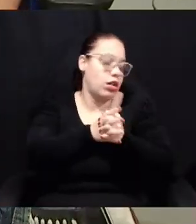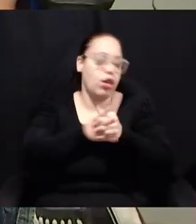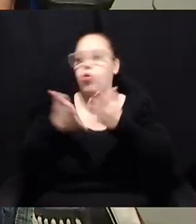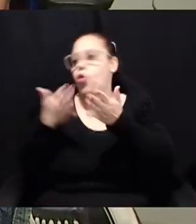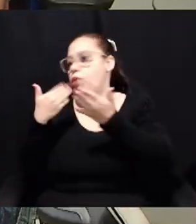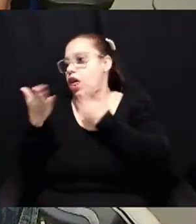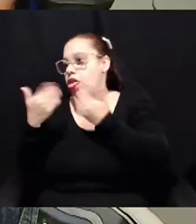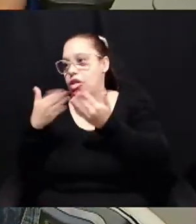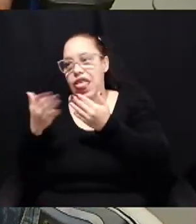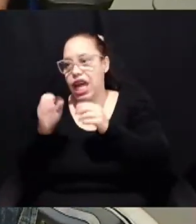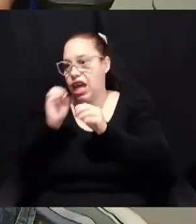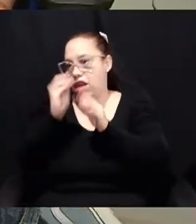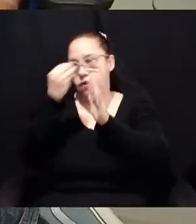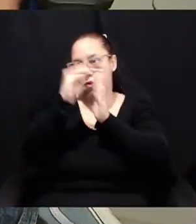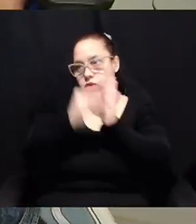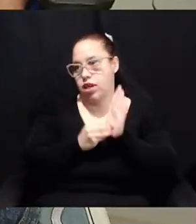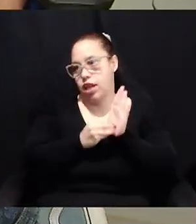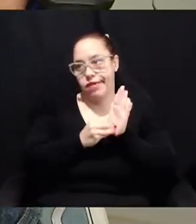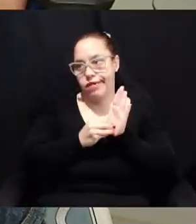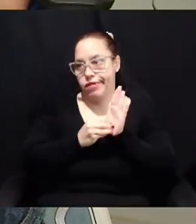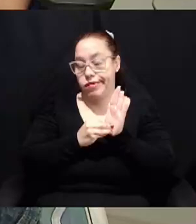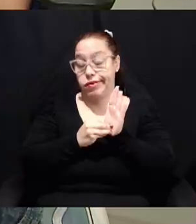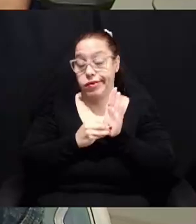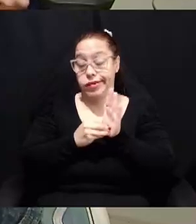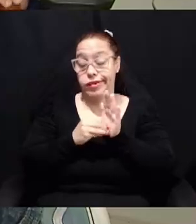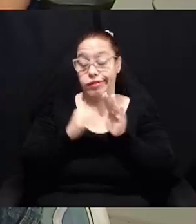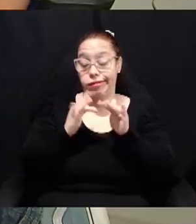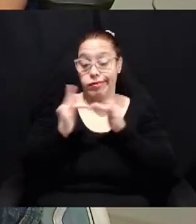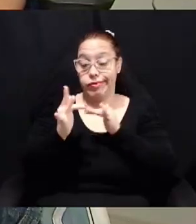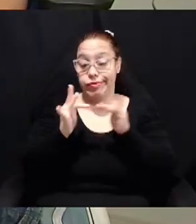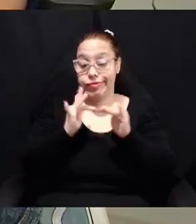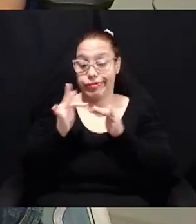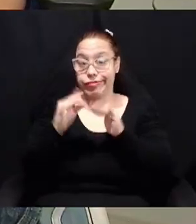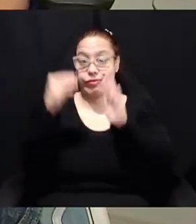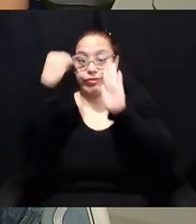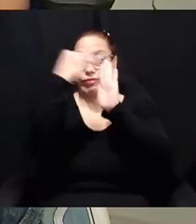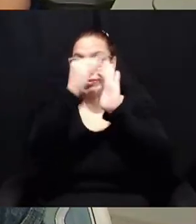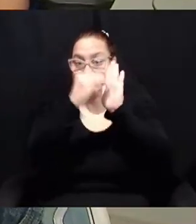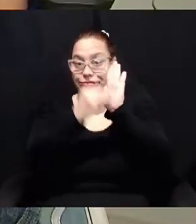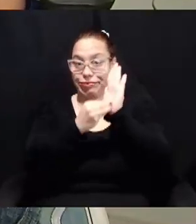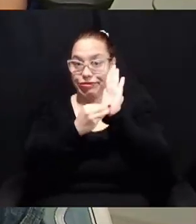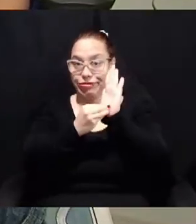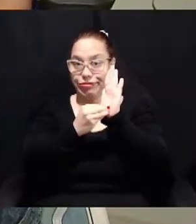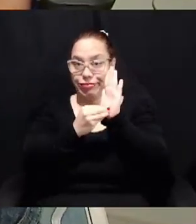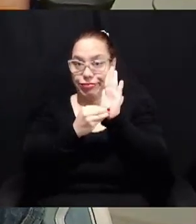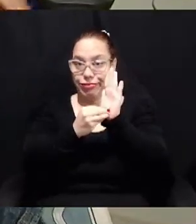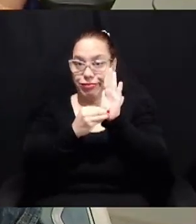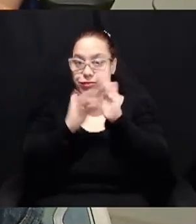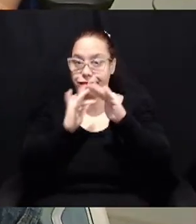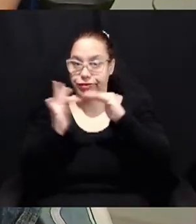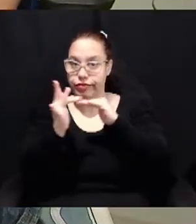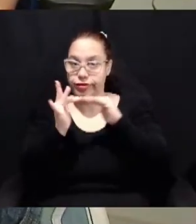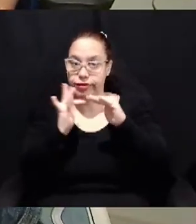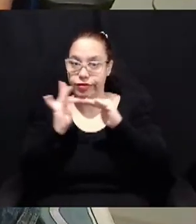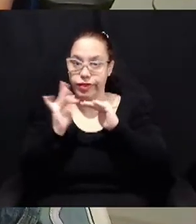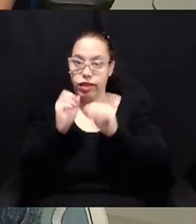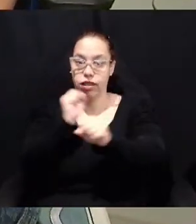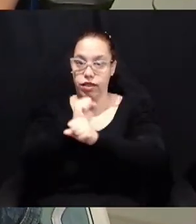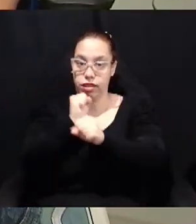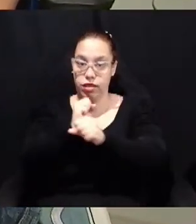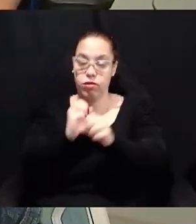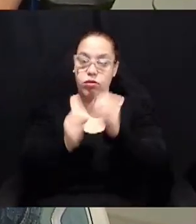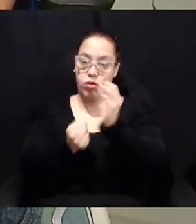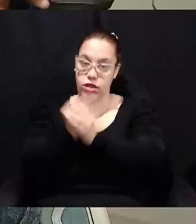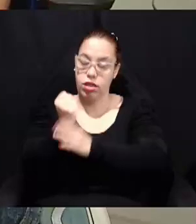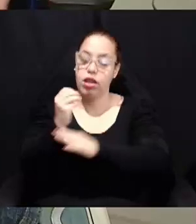né, e tal. Só que com as redes sociais a gente começou a jogar o conteúdo lá. Então a pessoa via a tirinha pela rede social e parou um pouco de entrar nos sites, assim. Eu